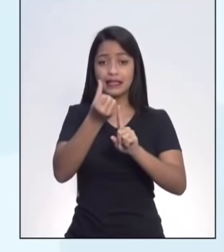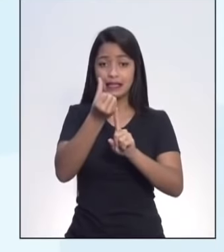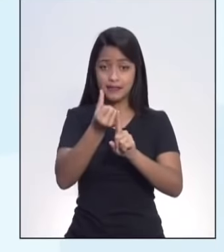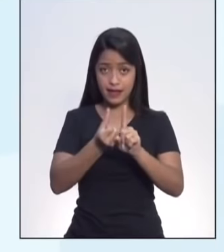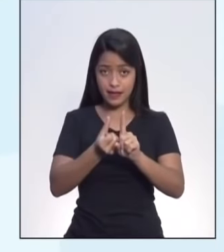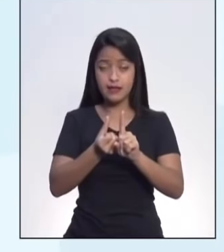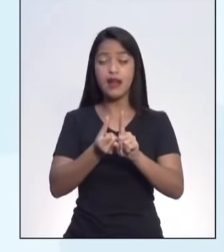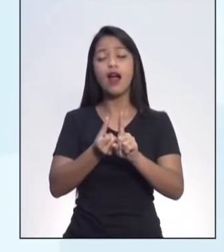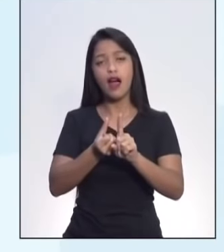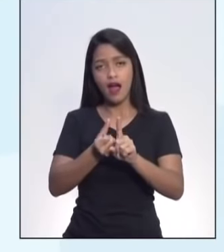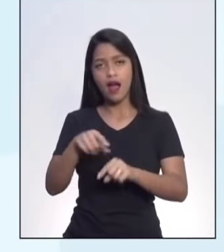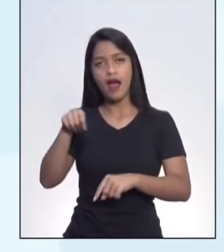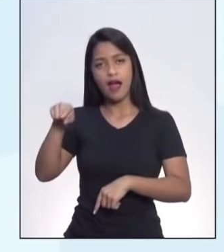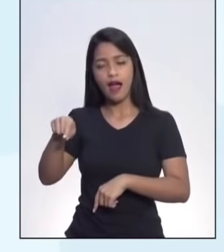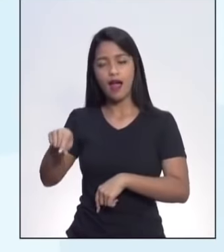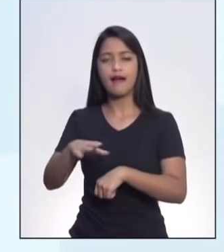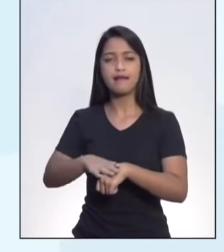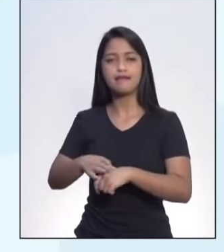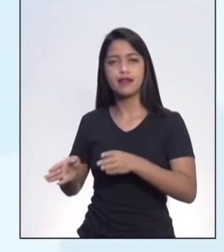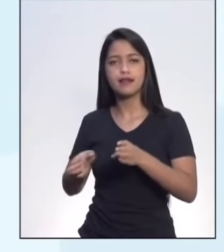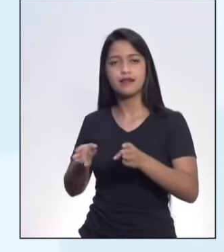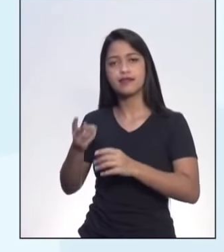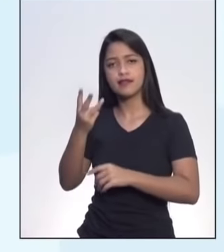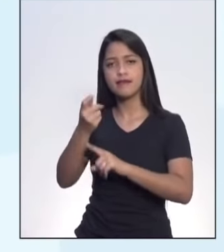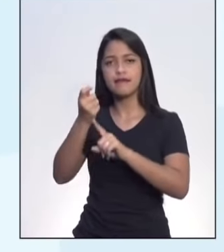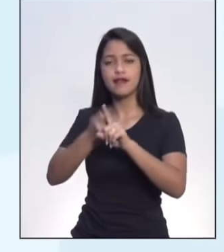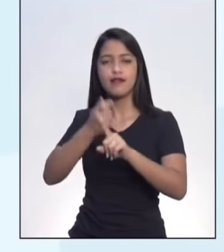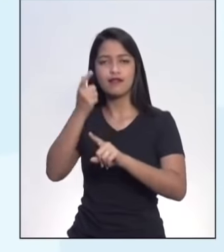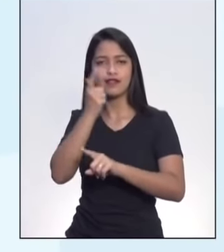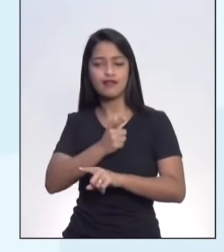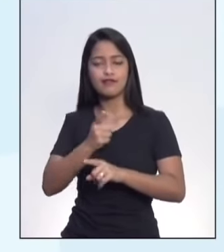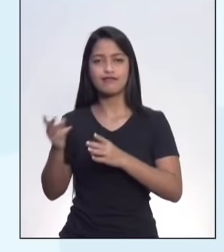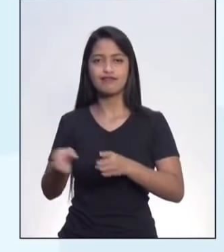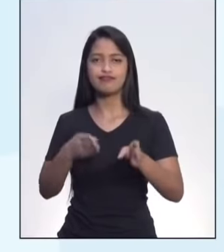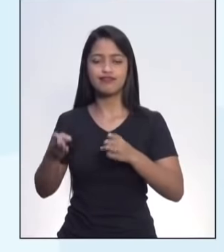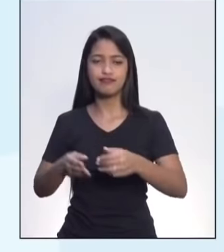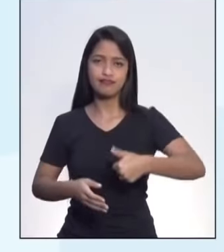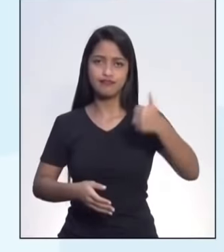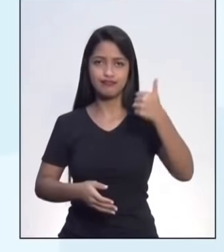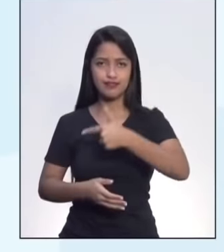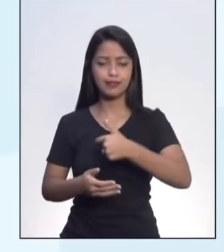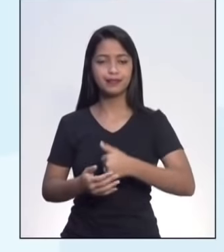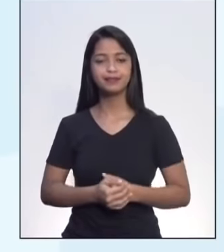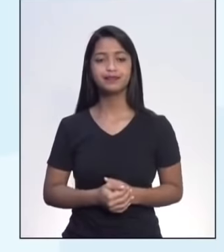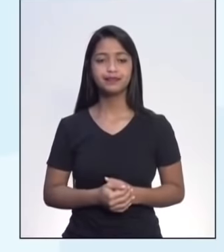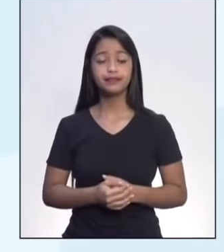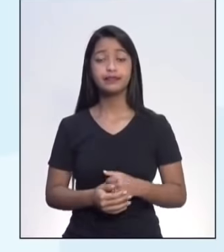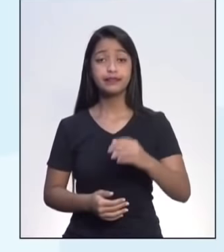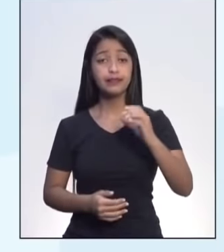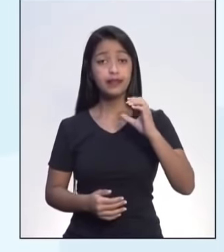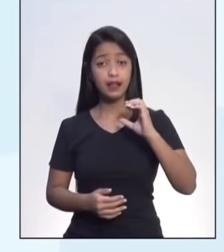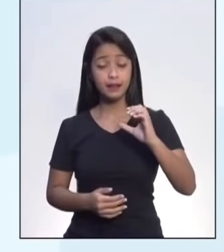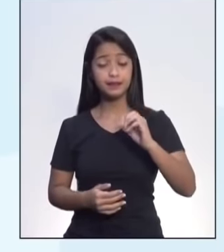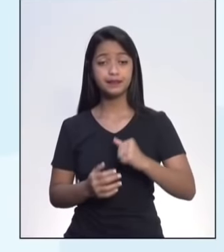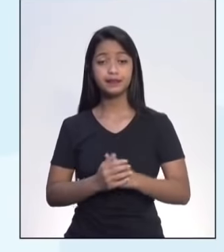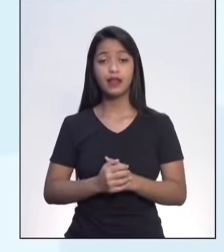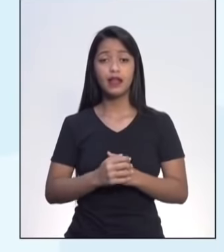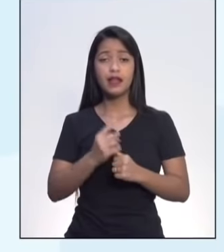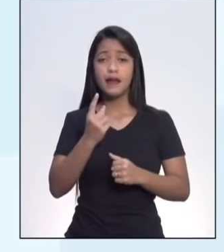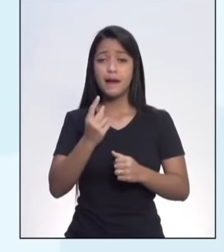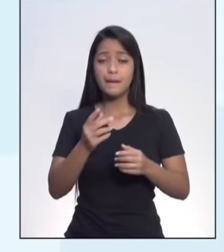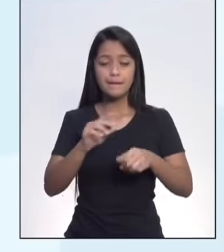deu-se neste período. Tá ok? Letra C. foi o período de menor produção